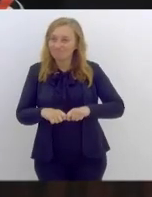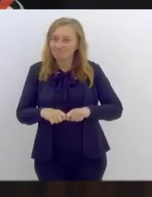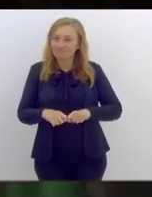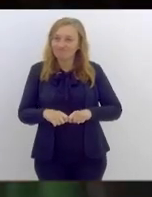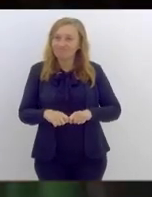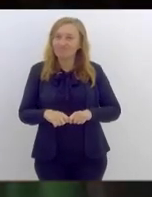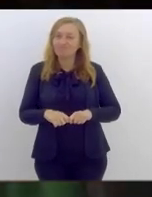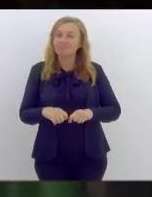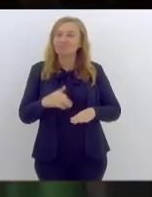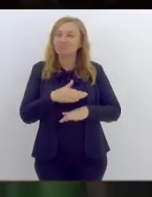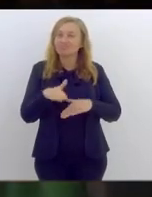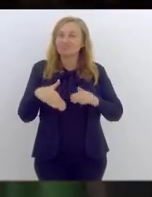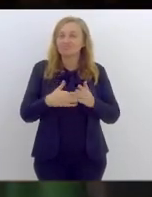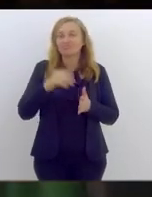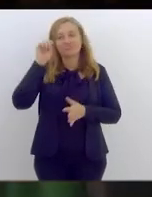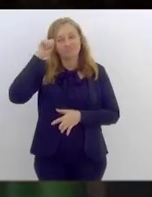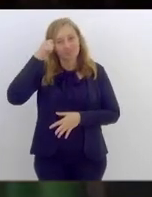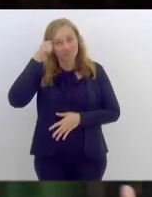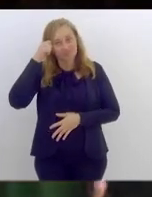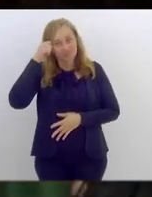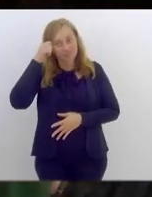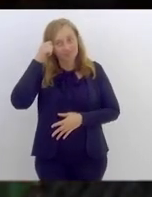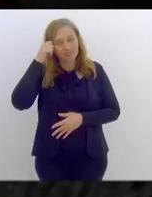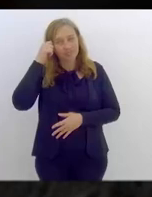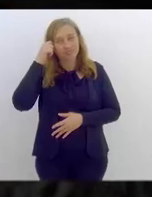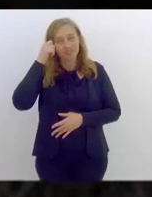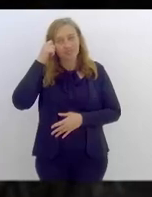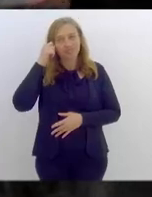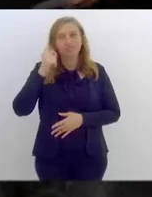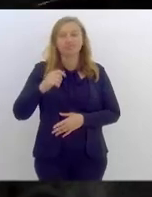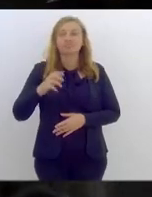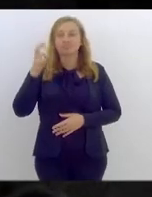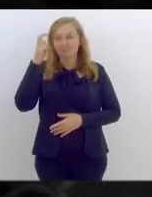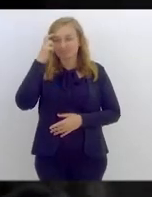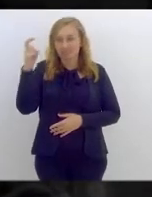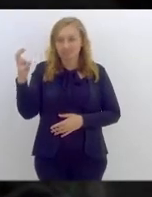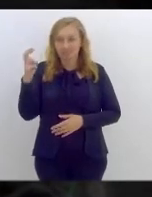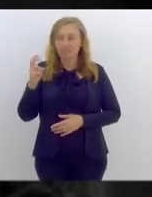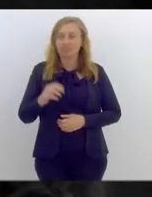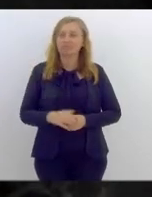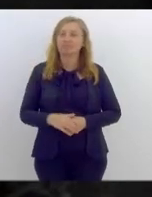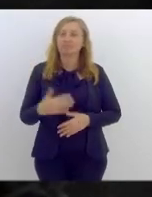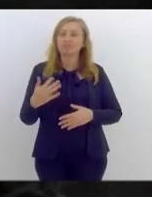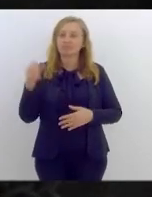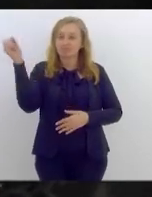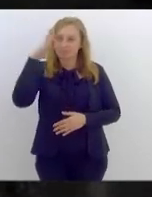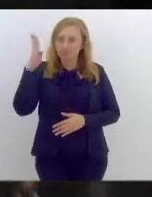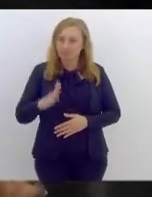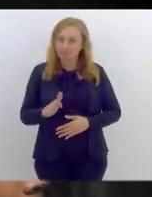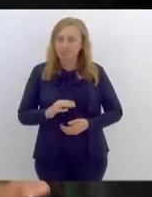desses negros, desses grandes pilares da cultura brasileira.